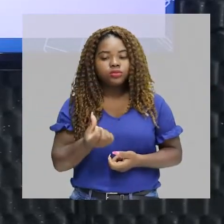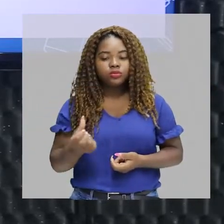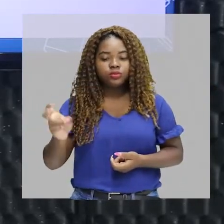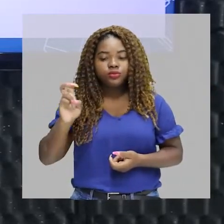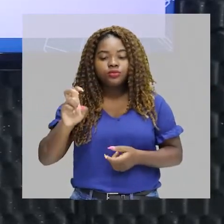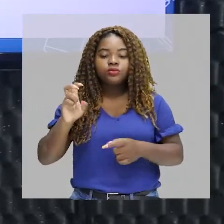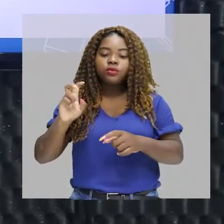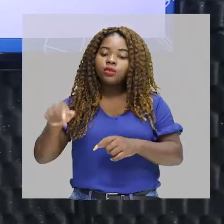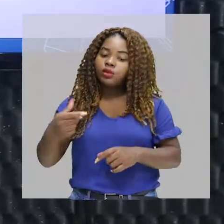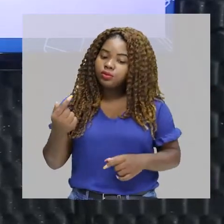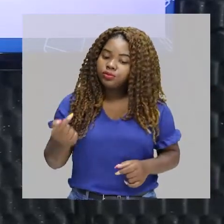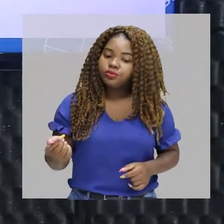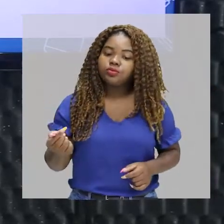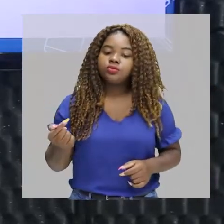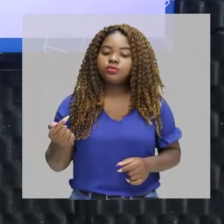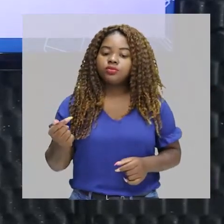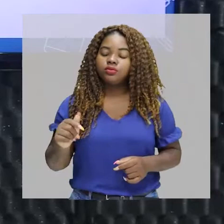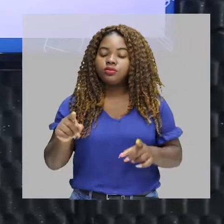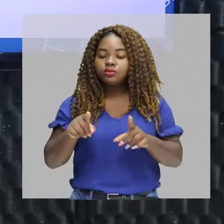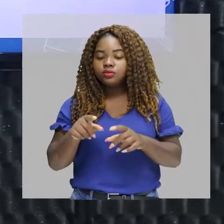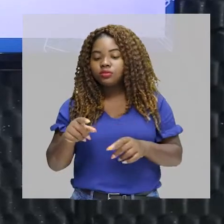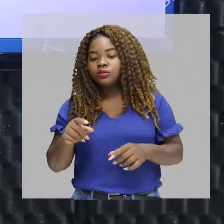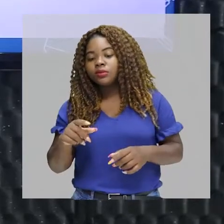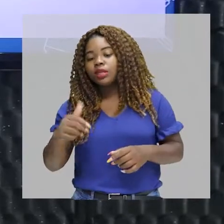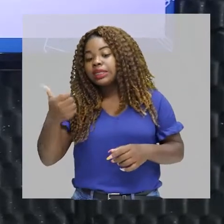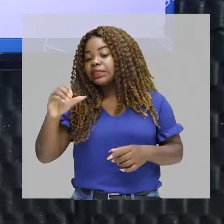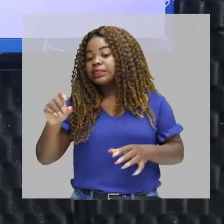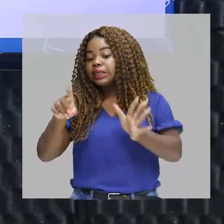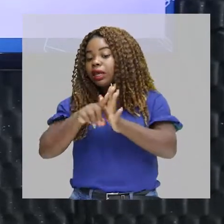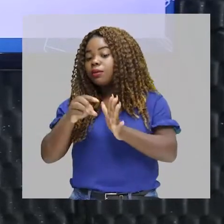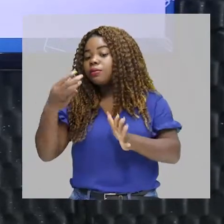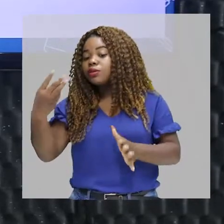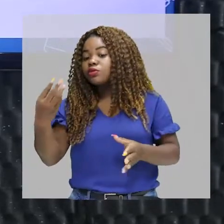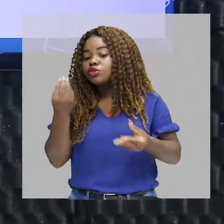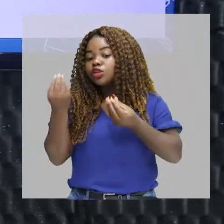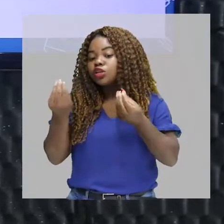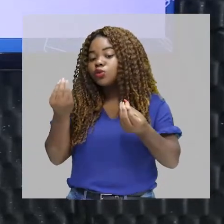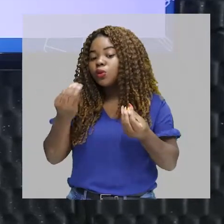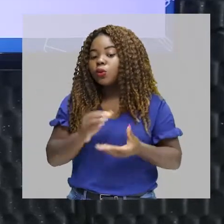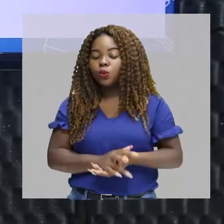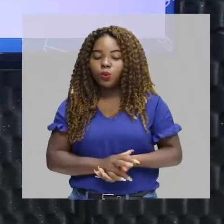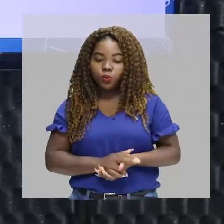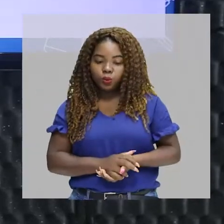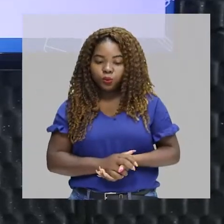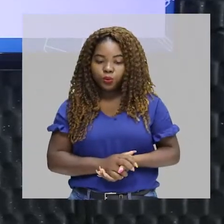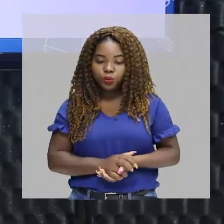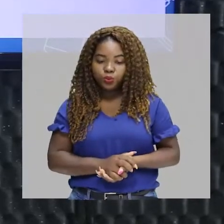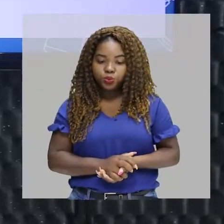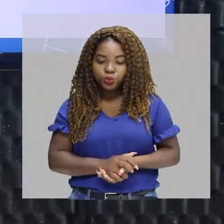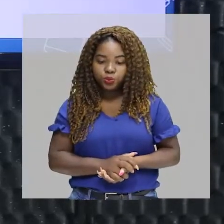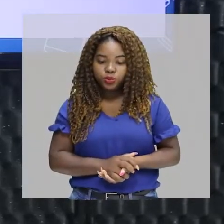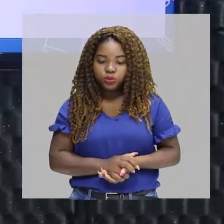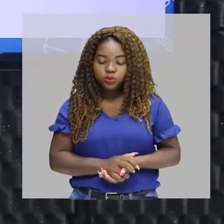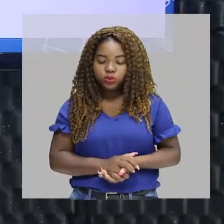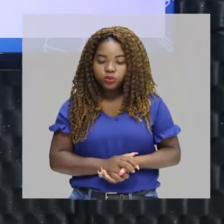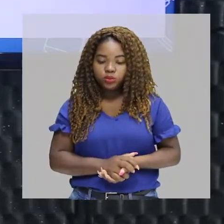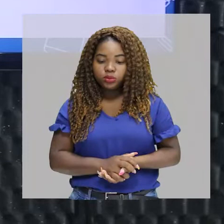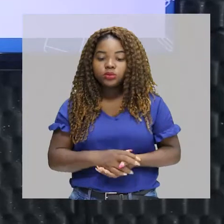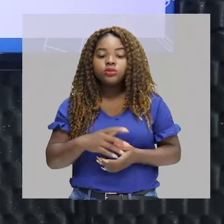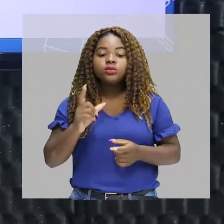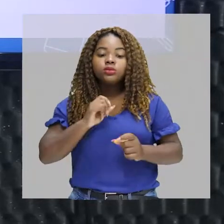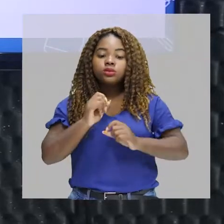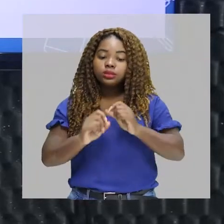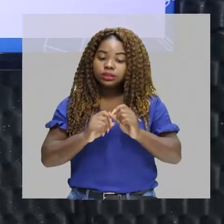65,7. E esse 10 a menos 3, né, de onde surgiu? Olha só, nós temos